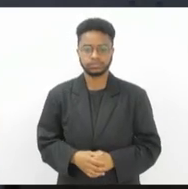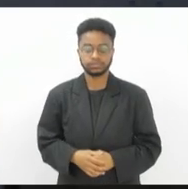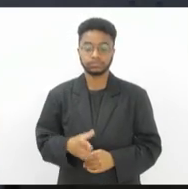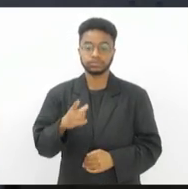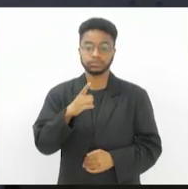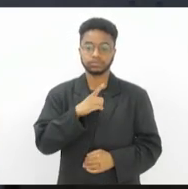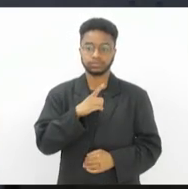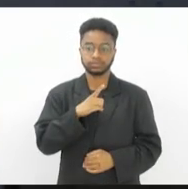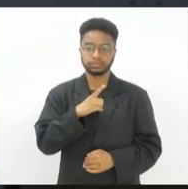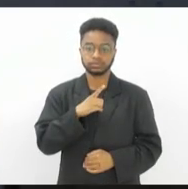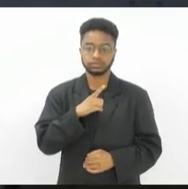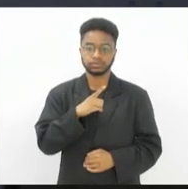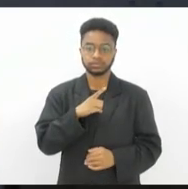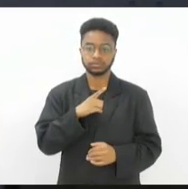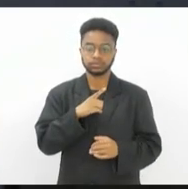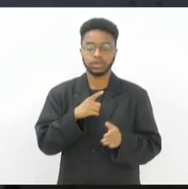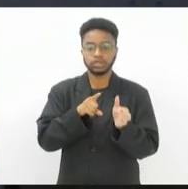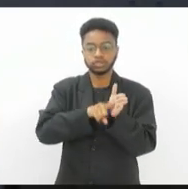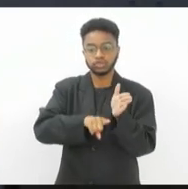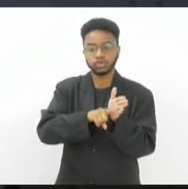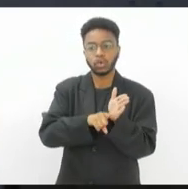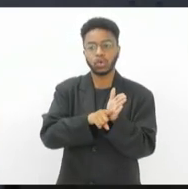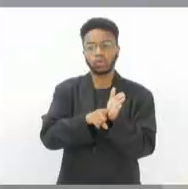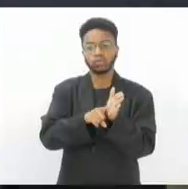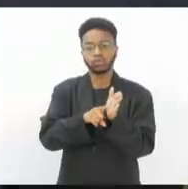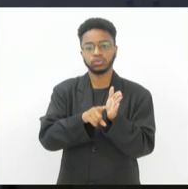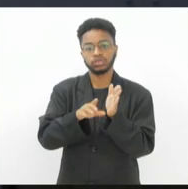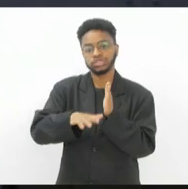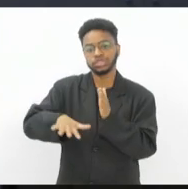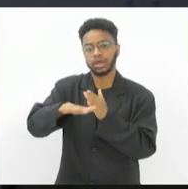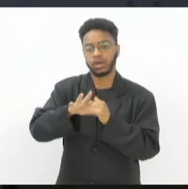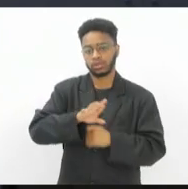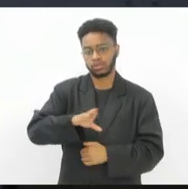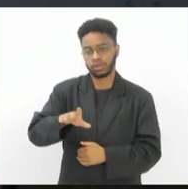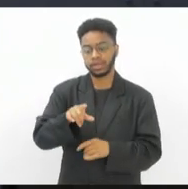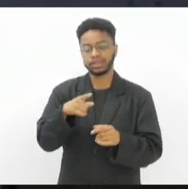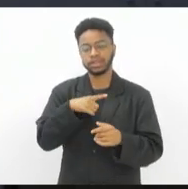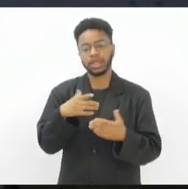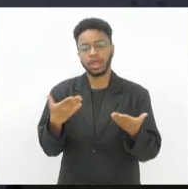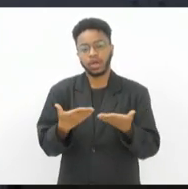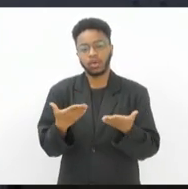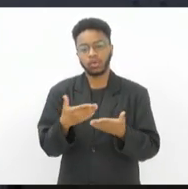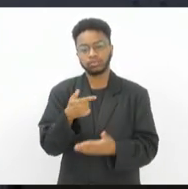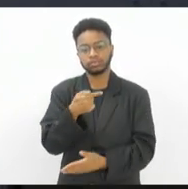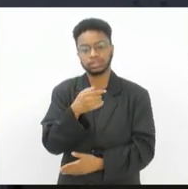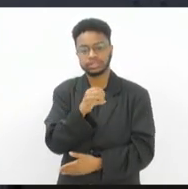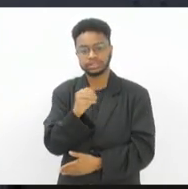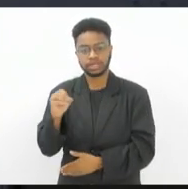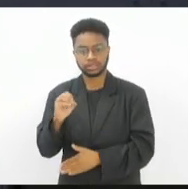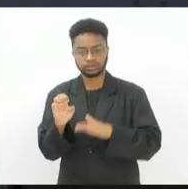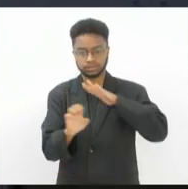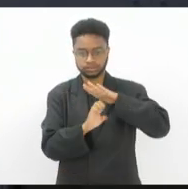Benefícios condicionados e não condicionados de caráter não geral. Tá? Até agora foram 700 contribuintes que